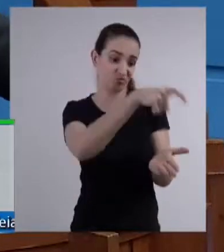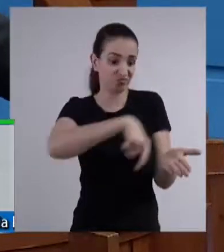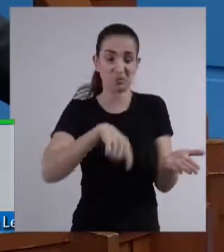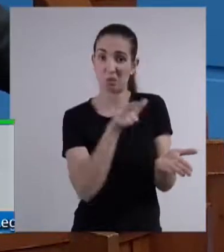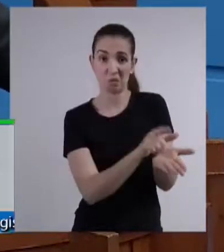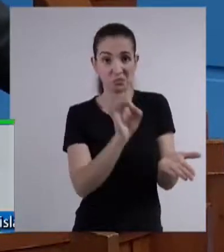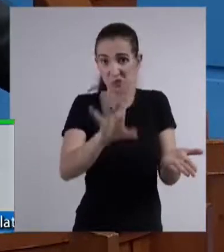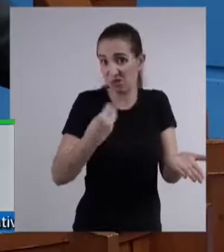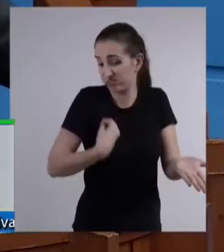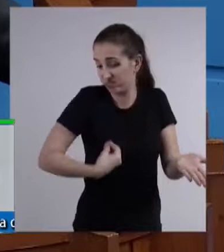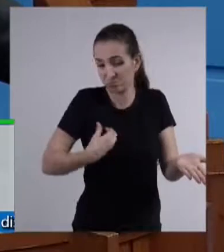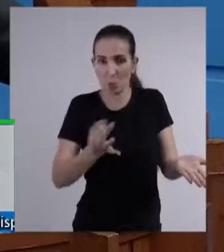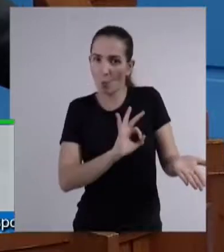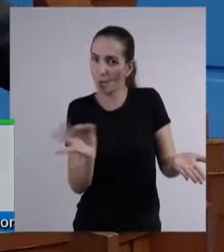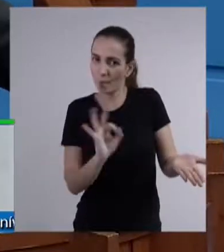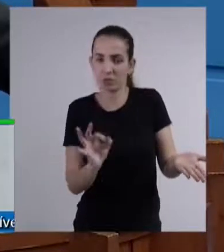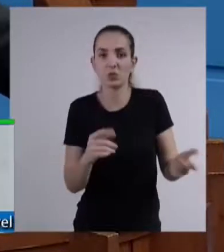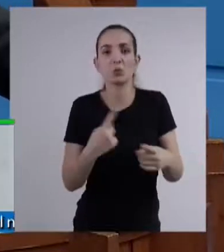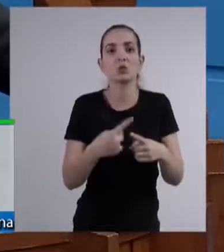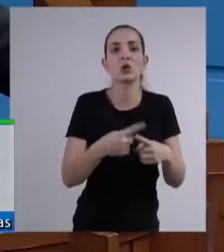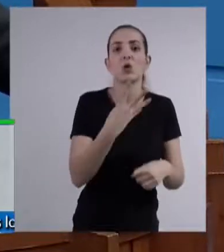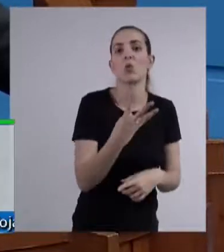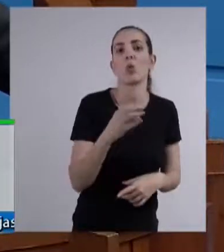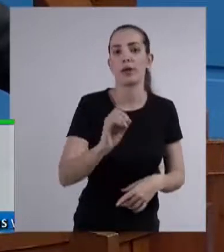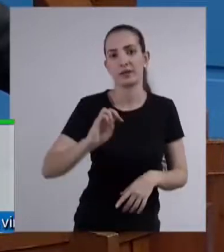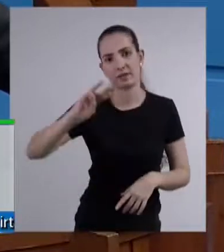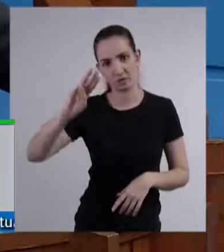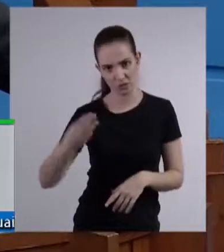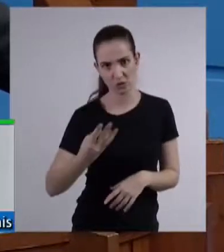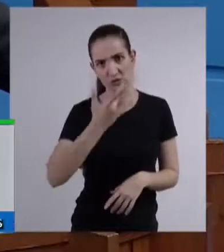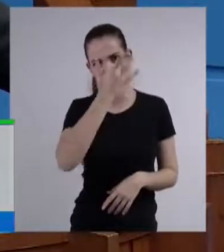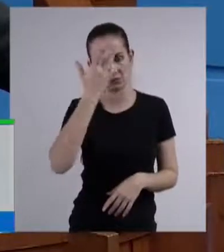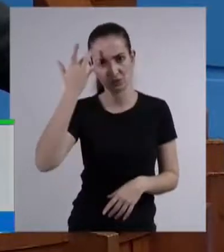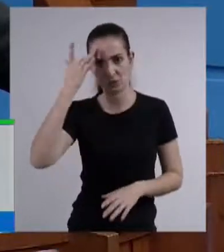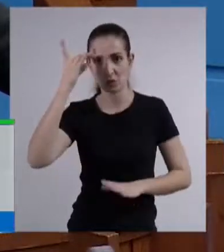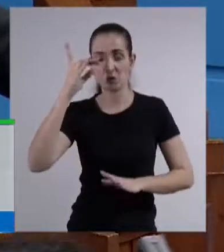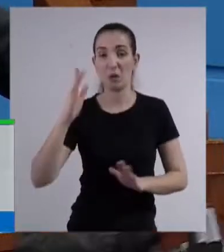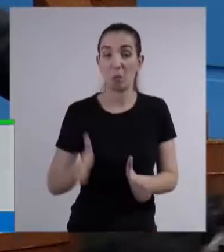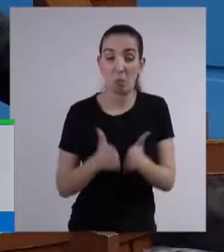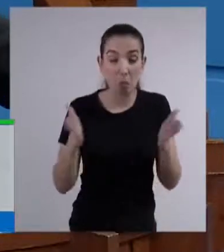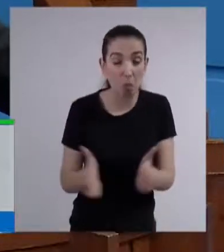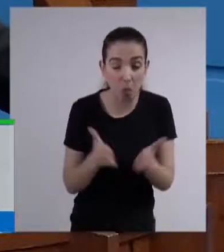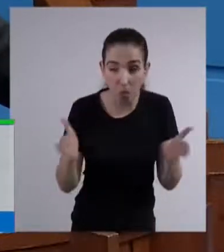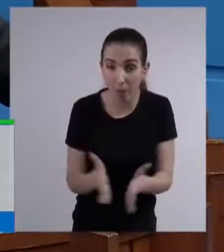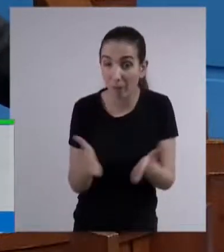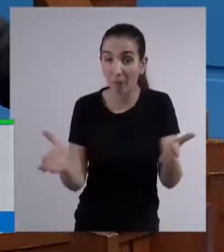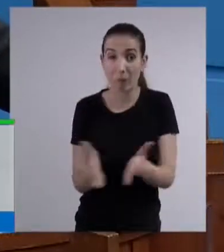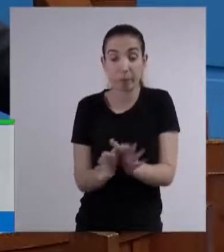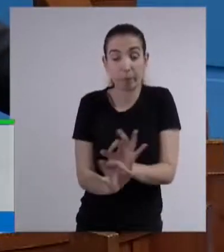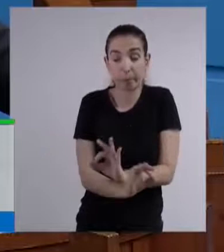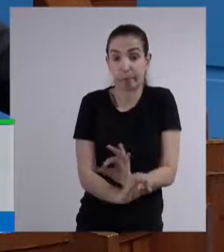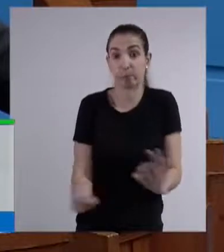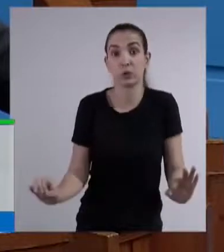40 milhões de pessoas saíram da pobreza absoluta, passaram a ter o direito de se alimentar com